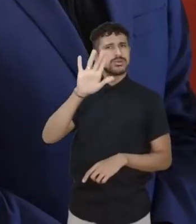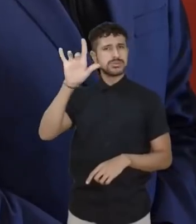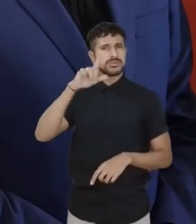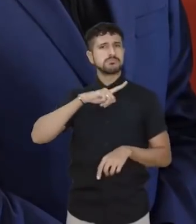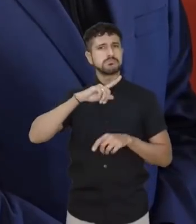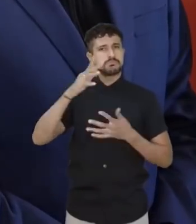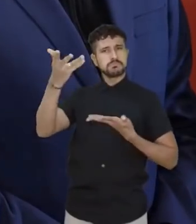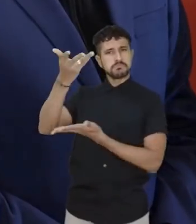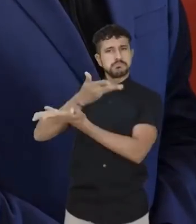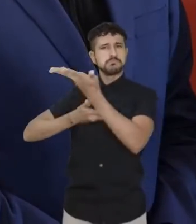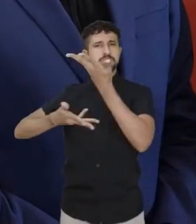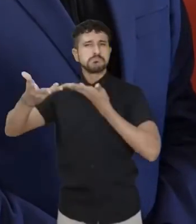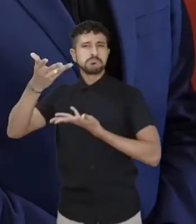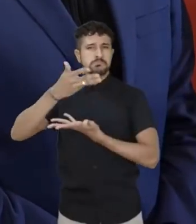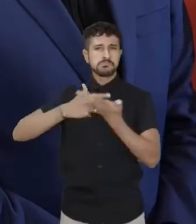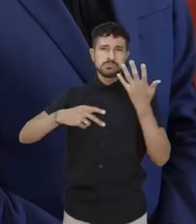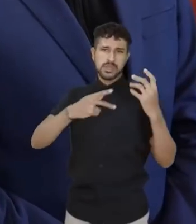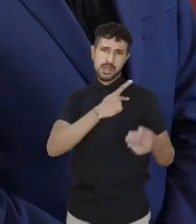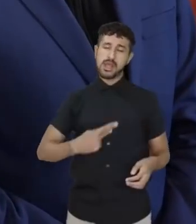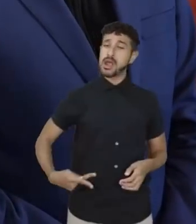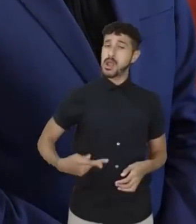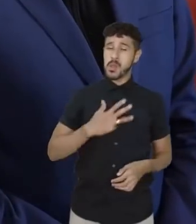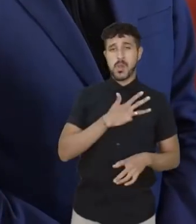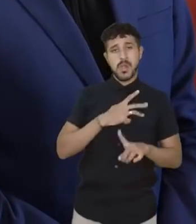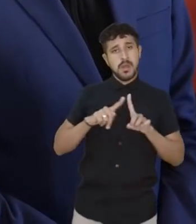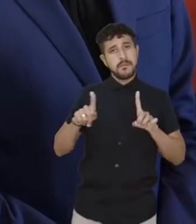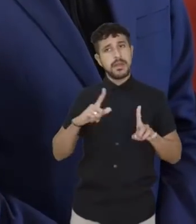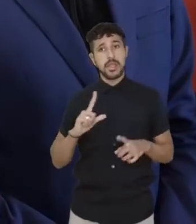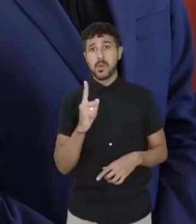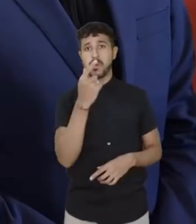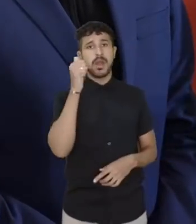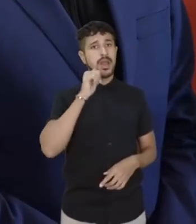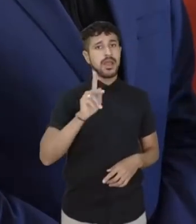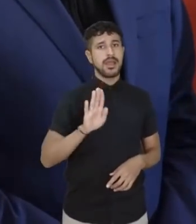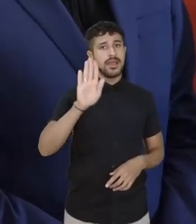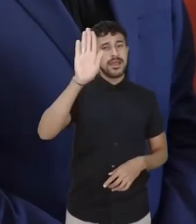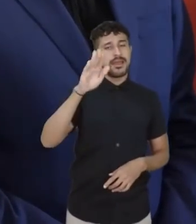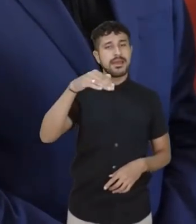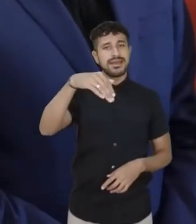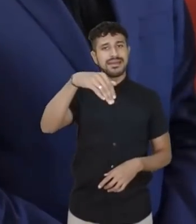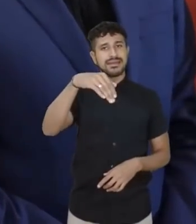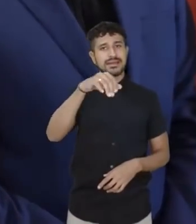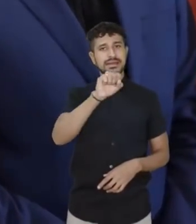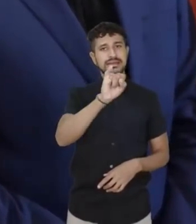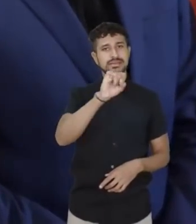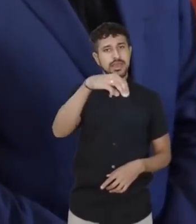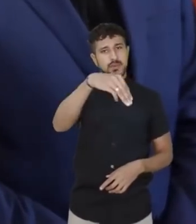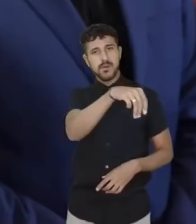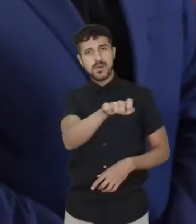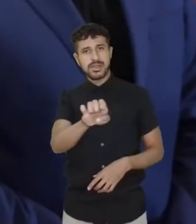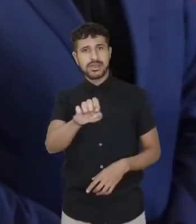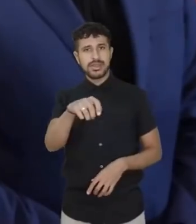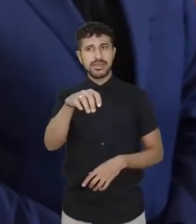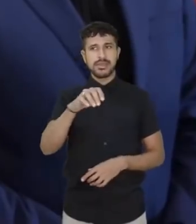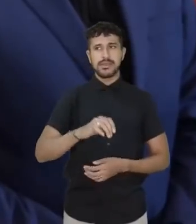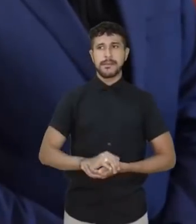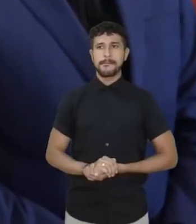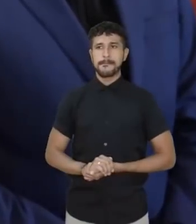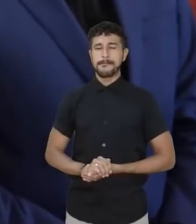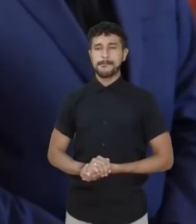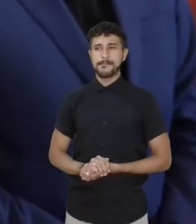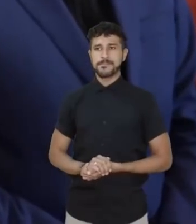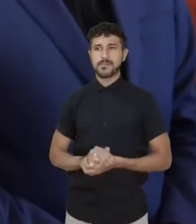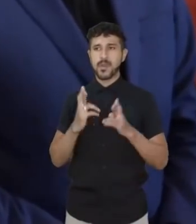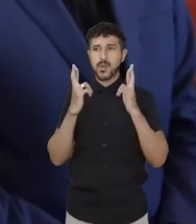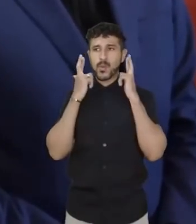candidatura do presidente Lula. Mas eles têm uma candidata, que é a Simone Tebet. A gente também respeita, porque o MDB tem legitimidade. Então, a gente